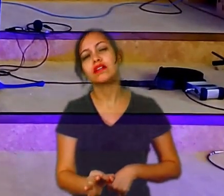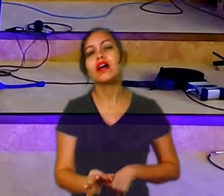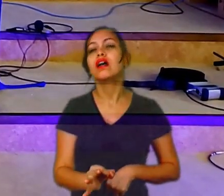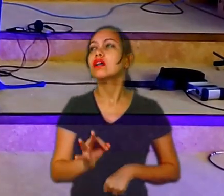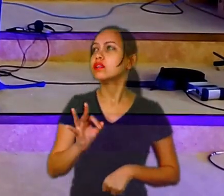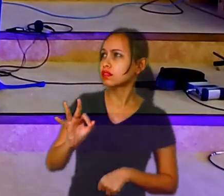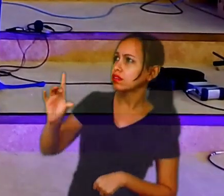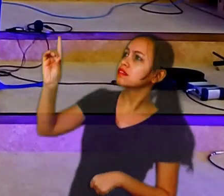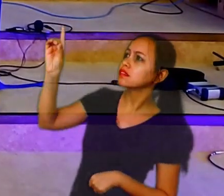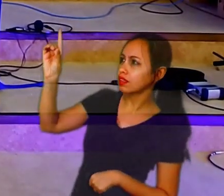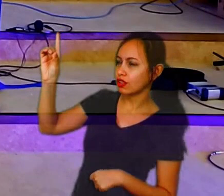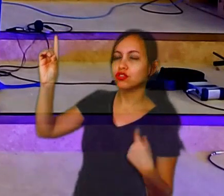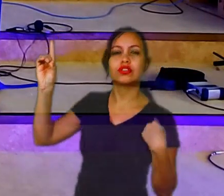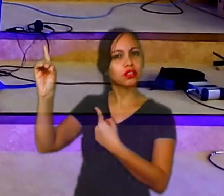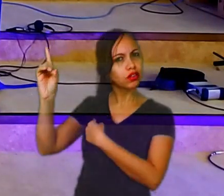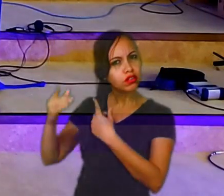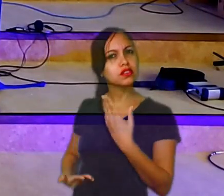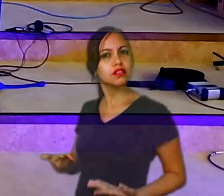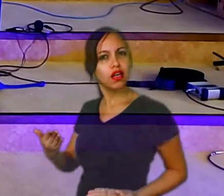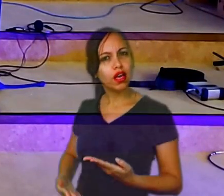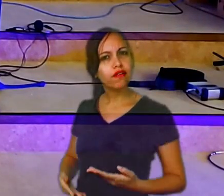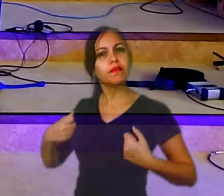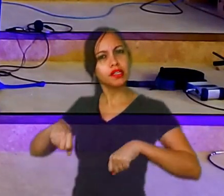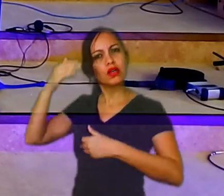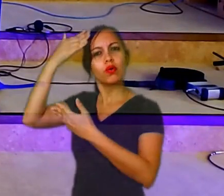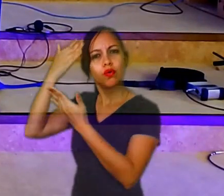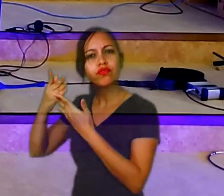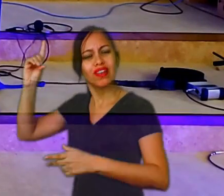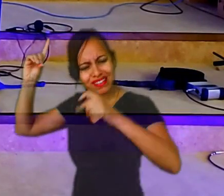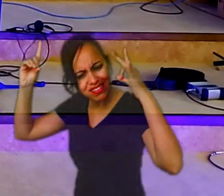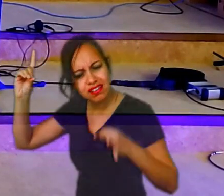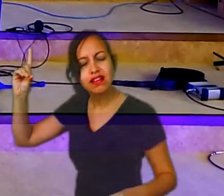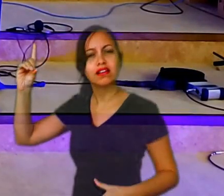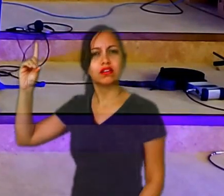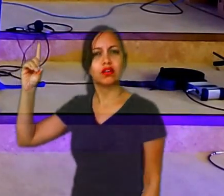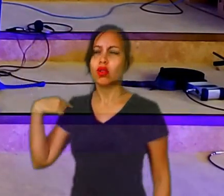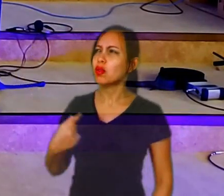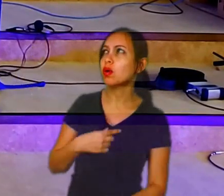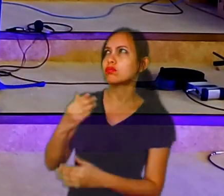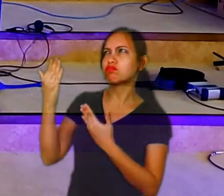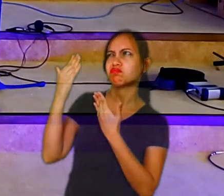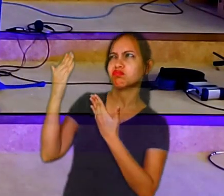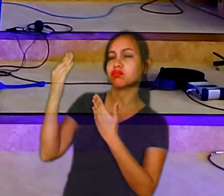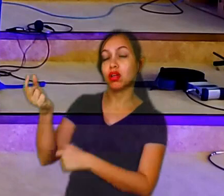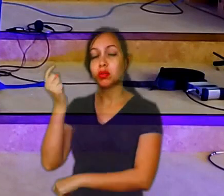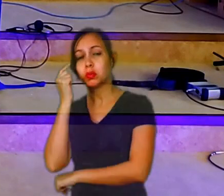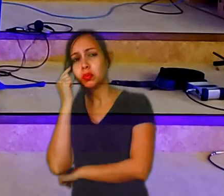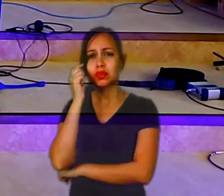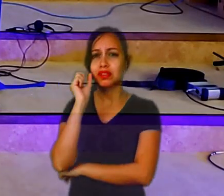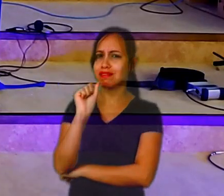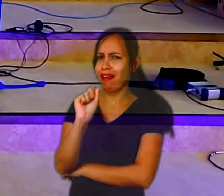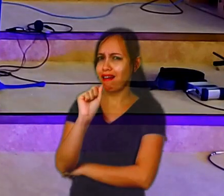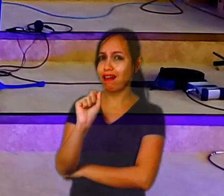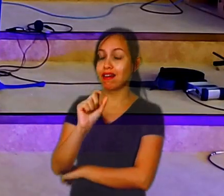no Deus que nós servimos. Nós não podemos ficar em dúvida, porque o